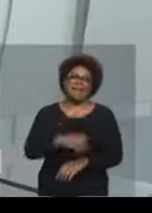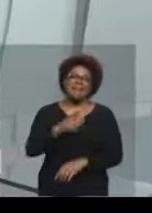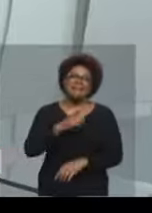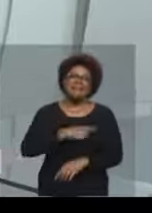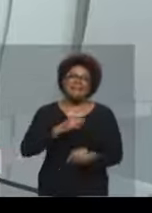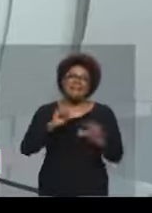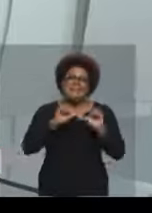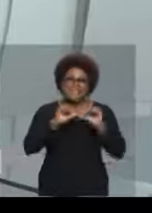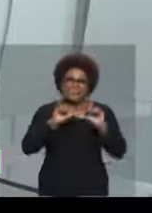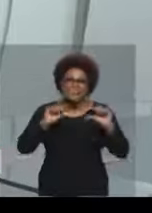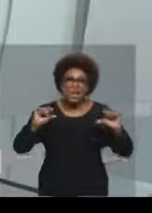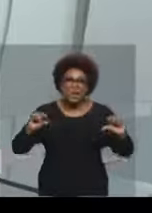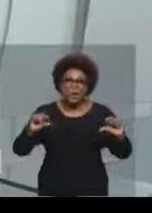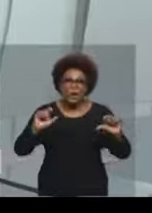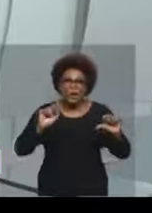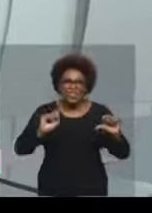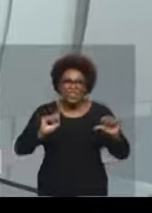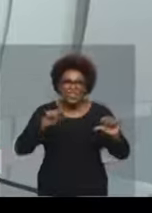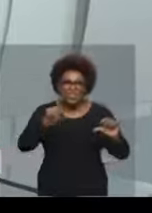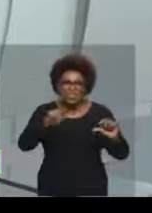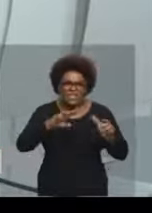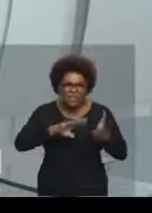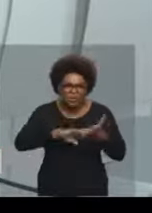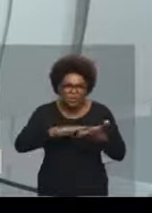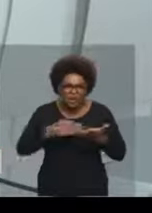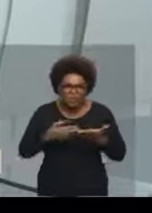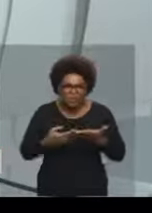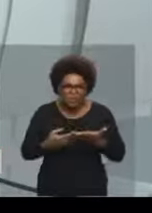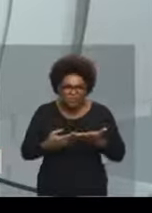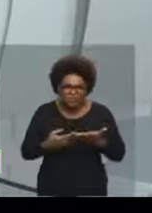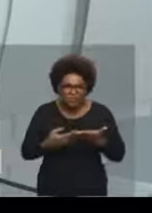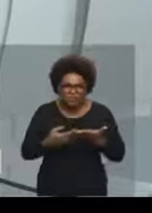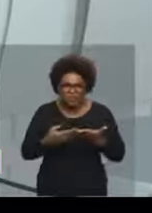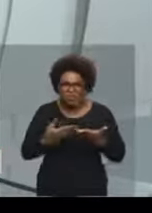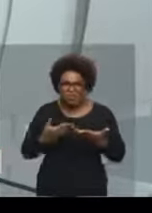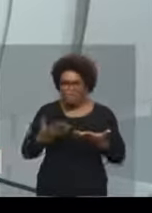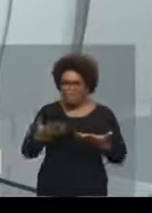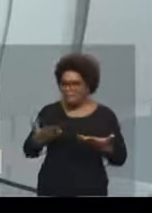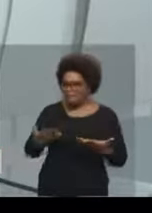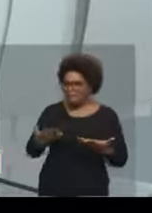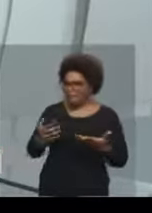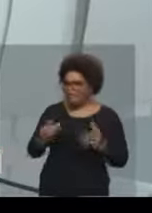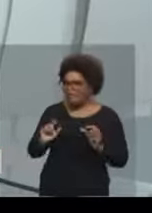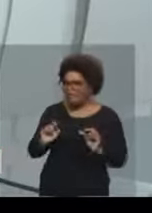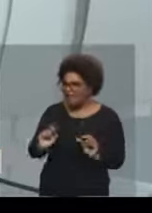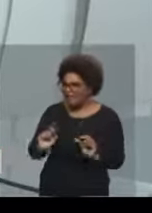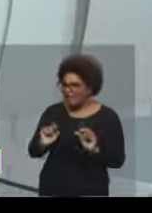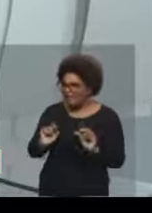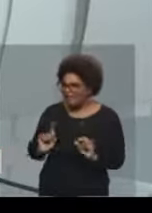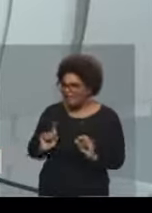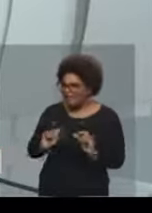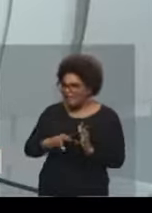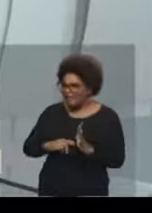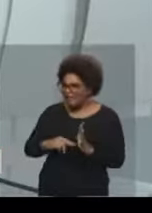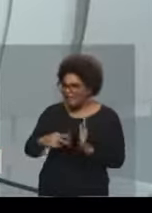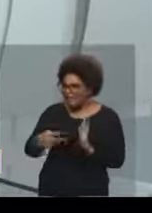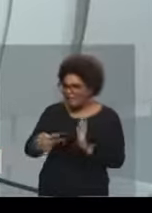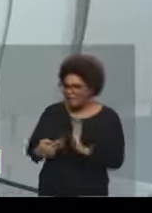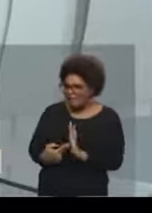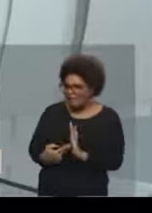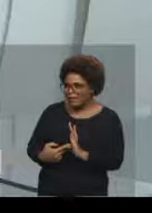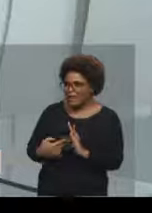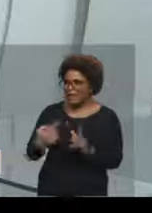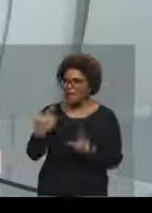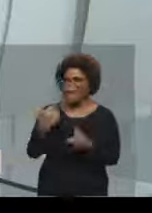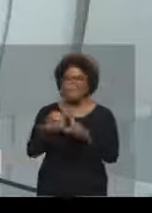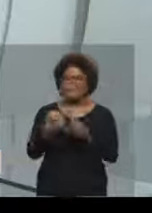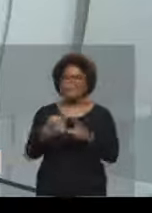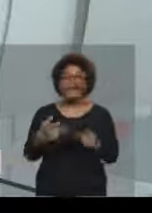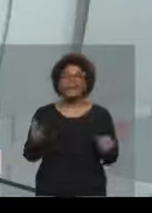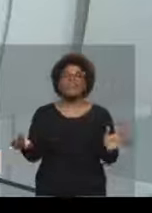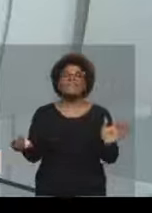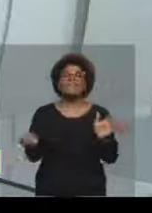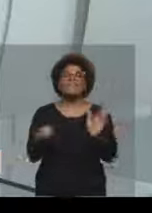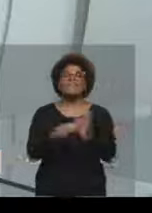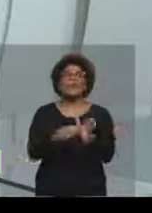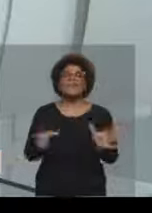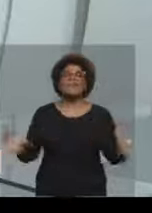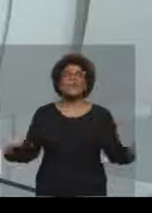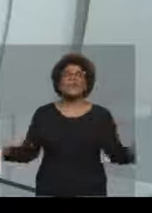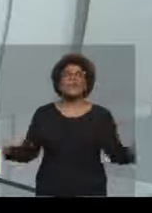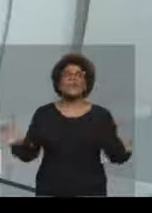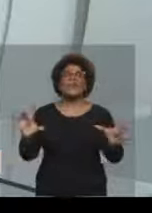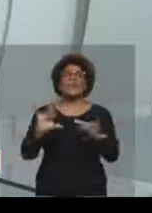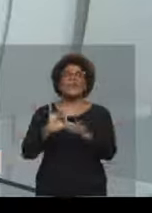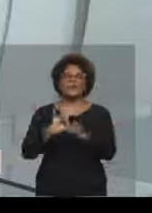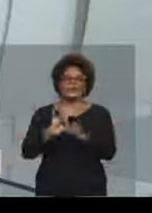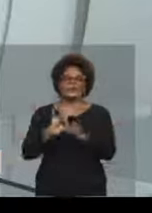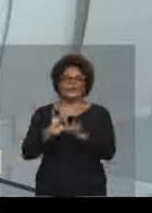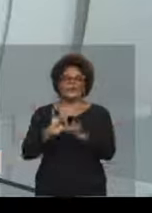porque quando você traduz, você fala assim, o quê? Então, não pode traduzir, aquela correlação, porque a expressão é própria ali, né,